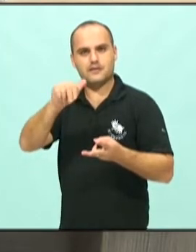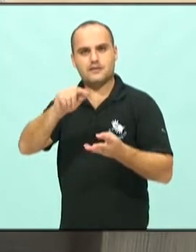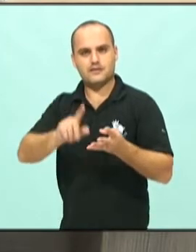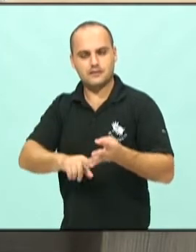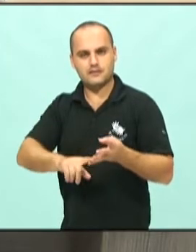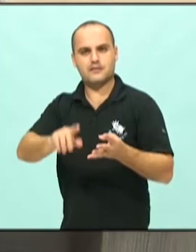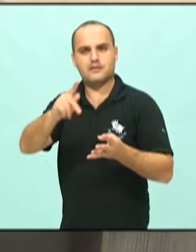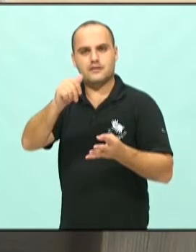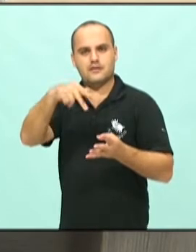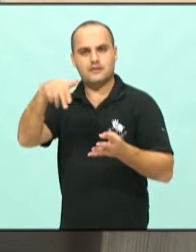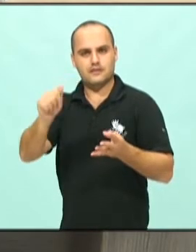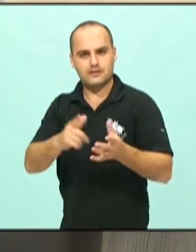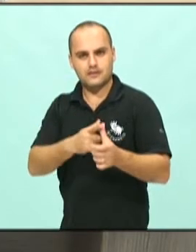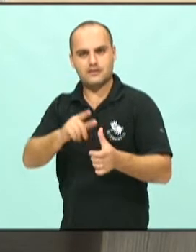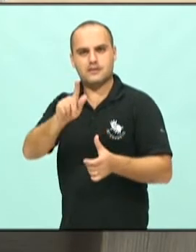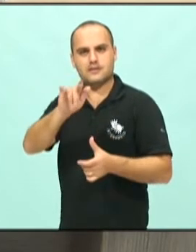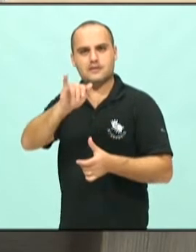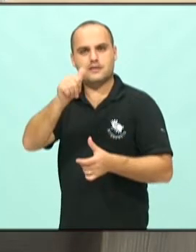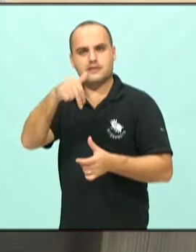Silva, Giana Serve,